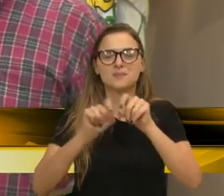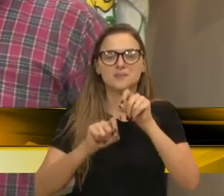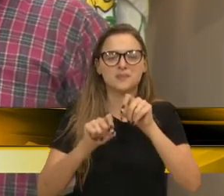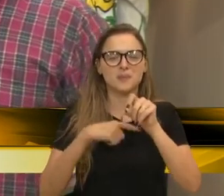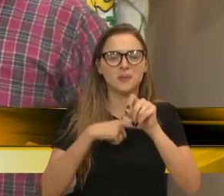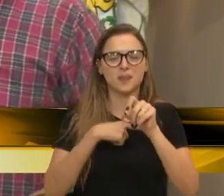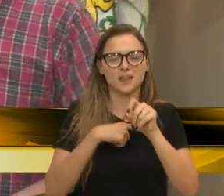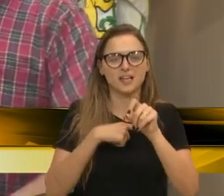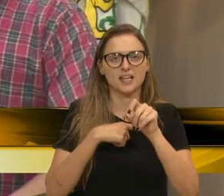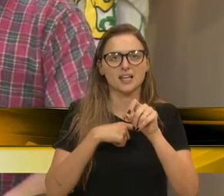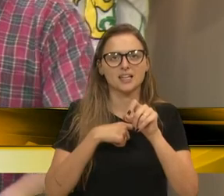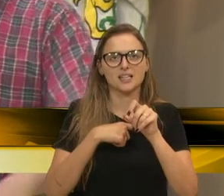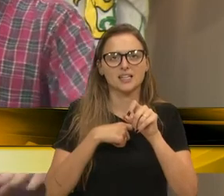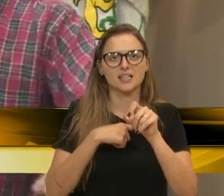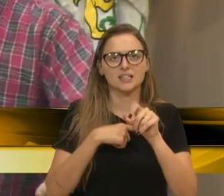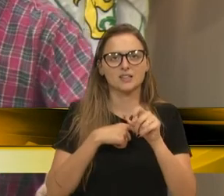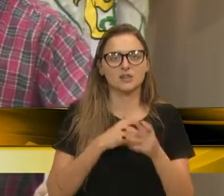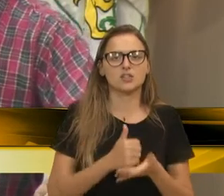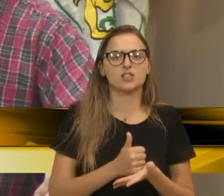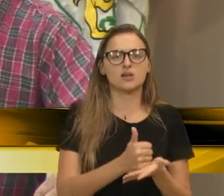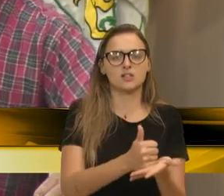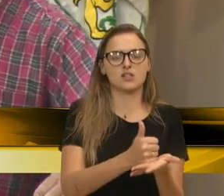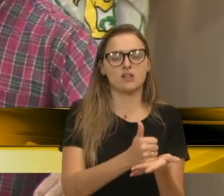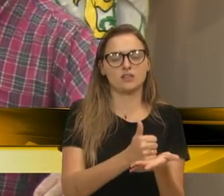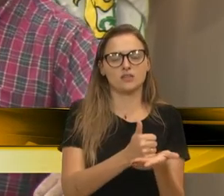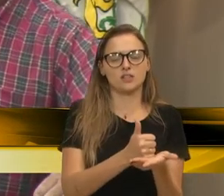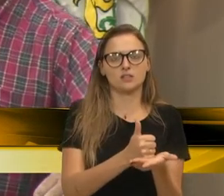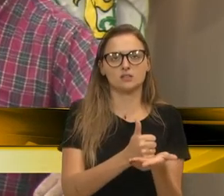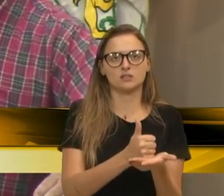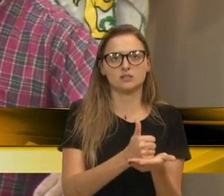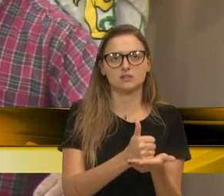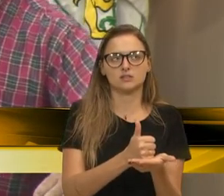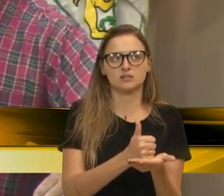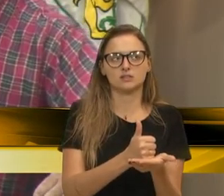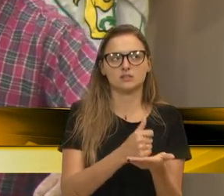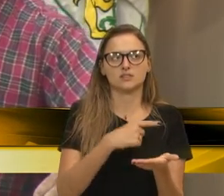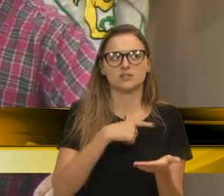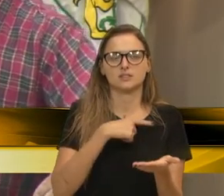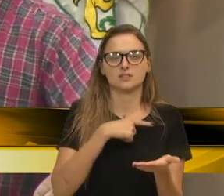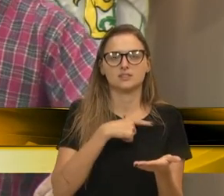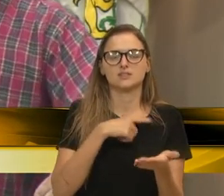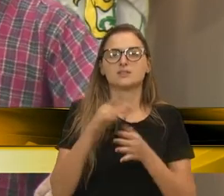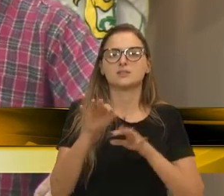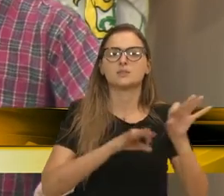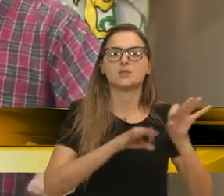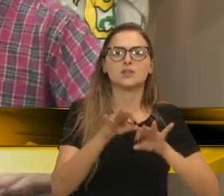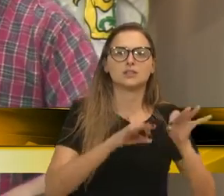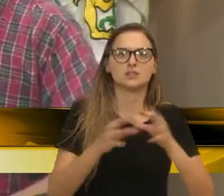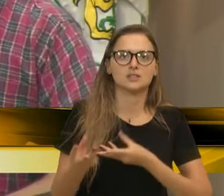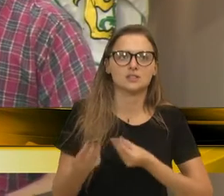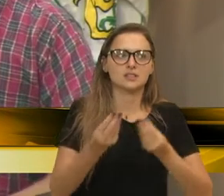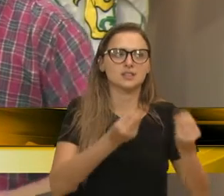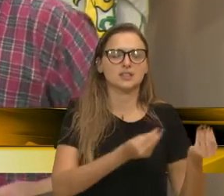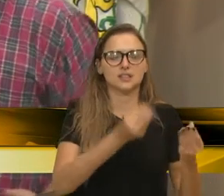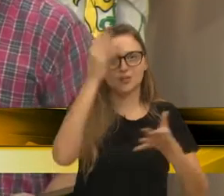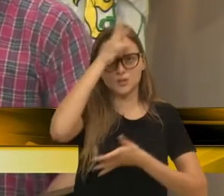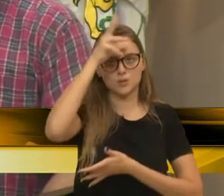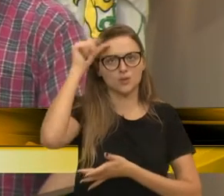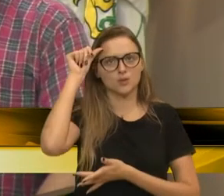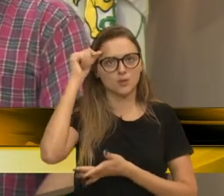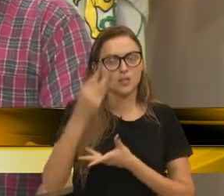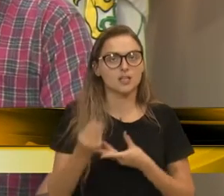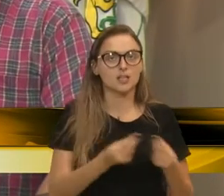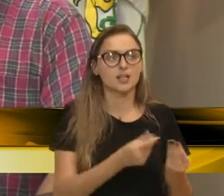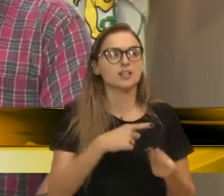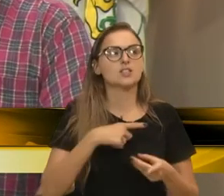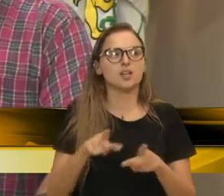projeto, de segunda-feira. Na terça-feira, ontem nós mandamos uma indicação ao Poder Executivo que visa